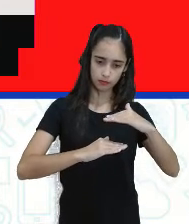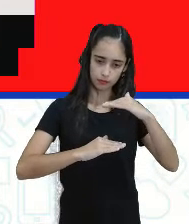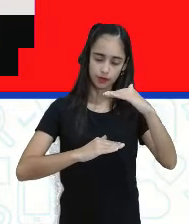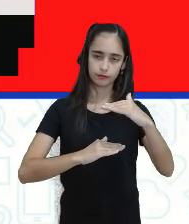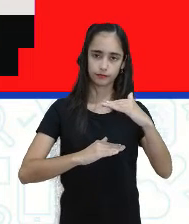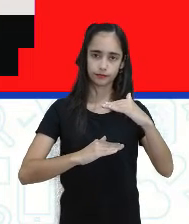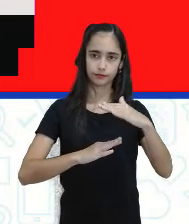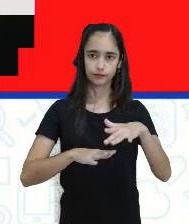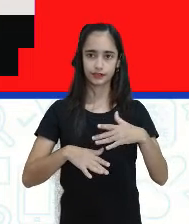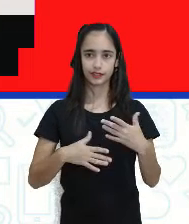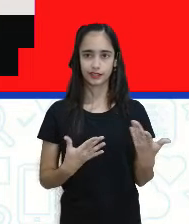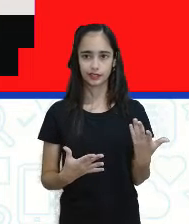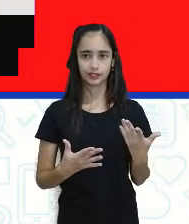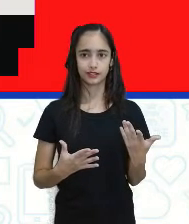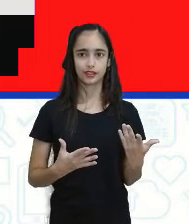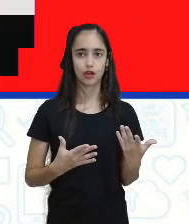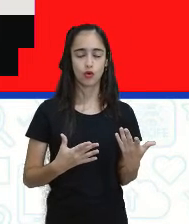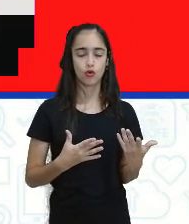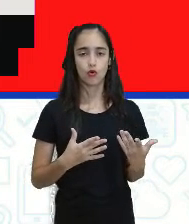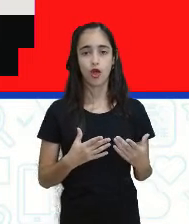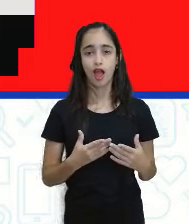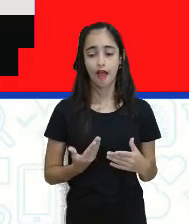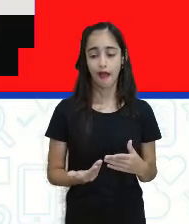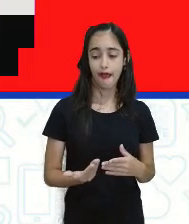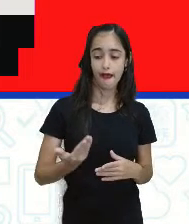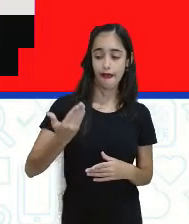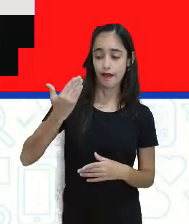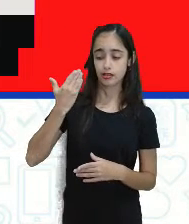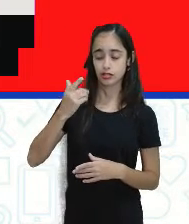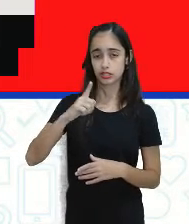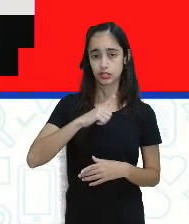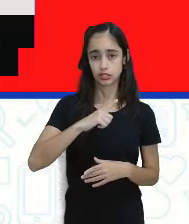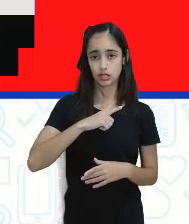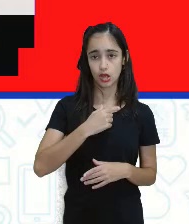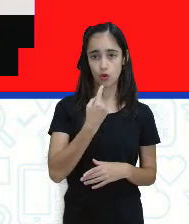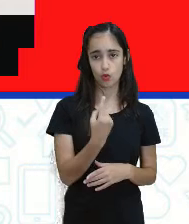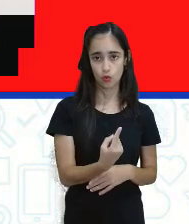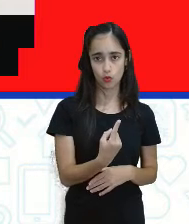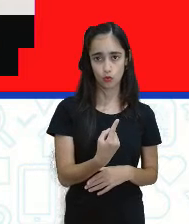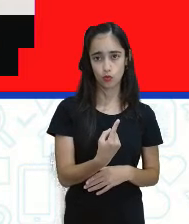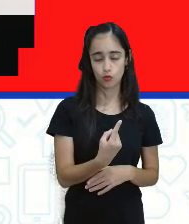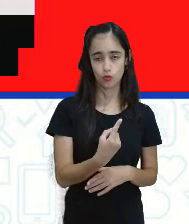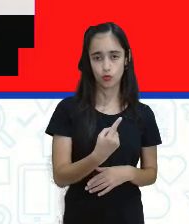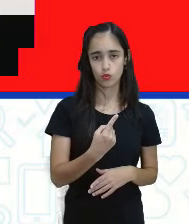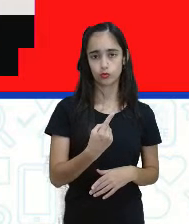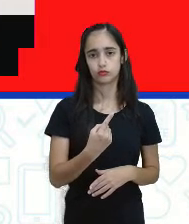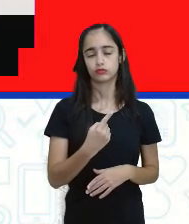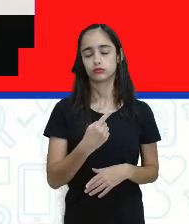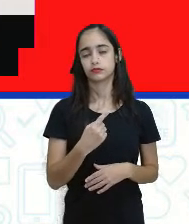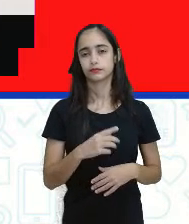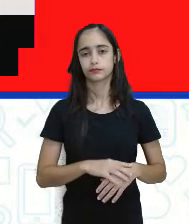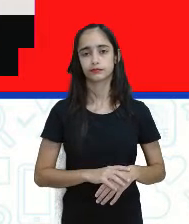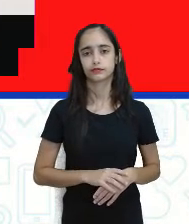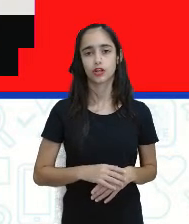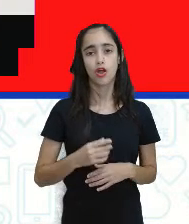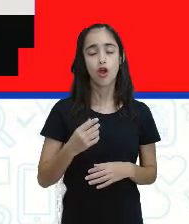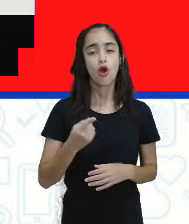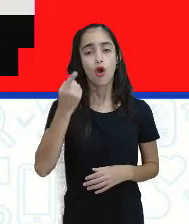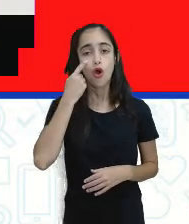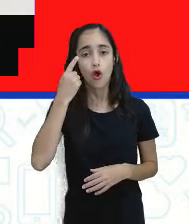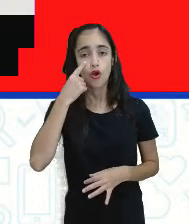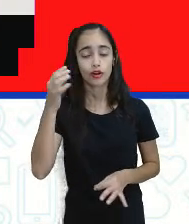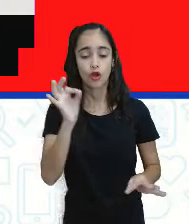ó, no fundo da direita o número 1, né? No lado direito, aí acima é o